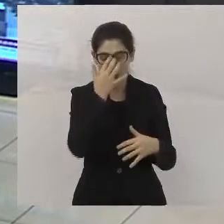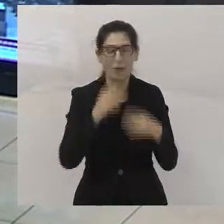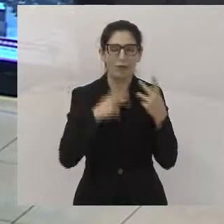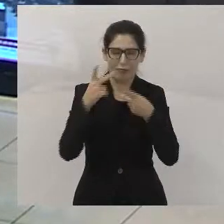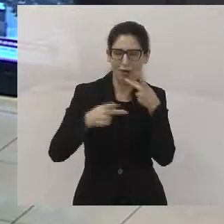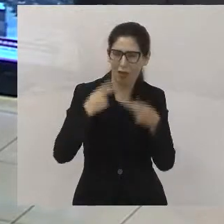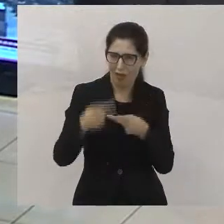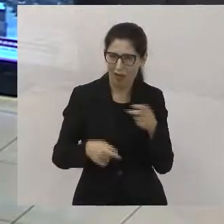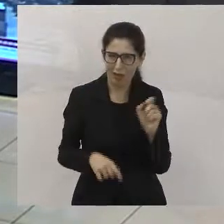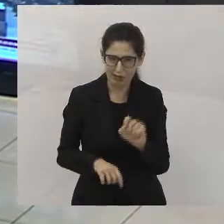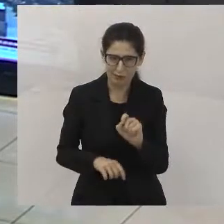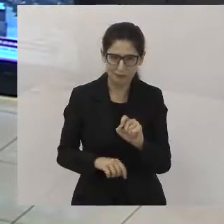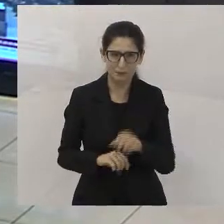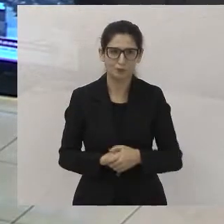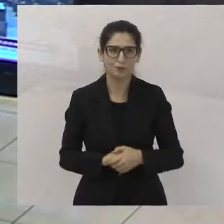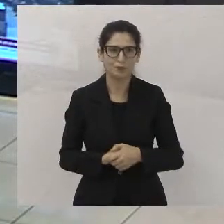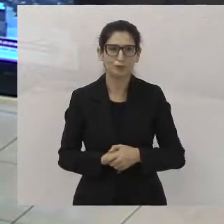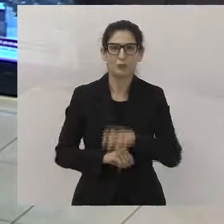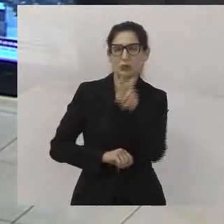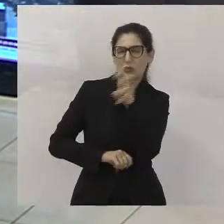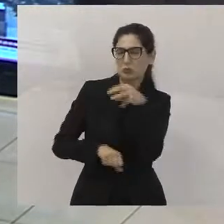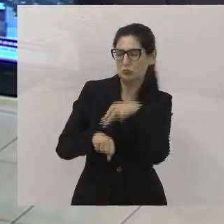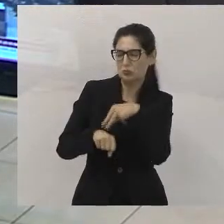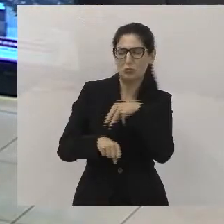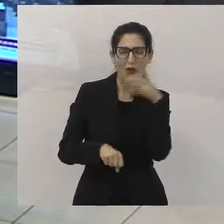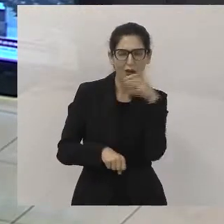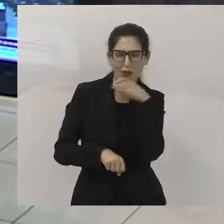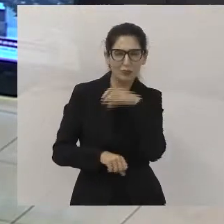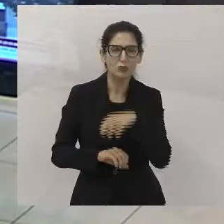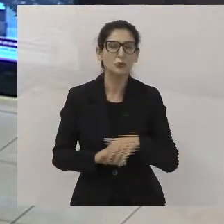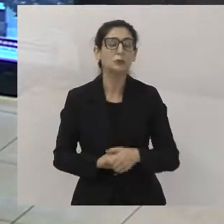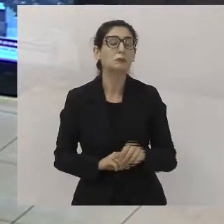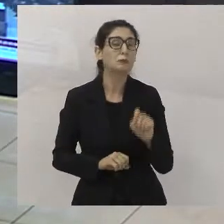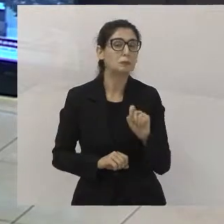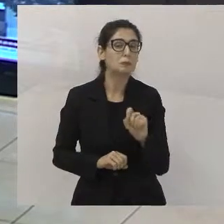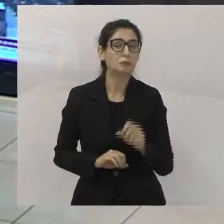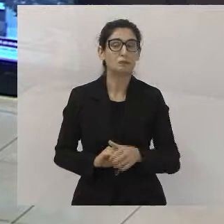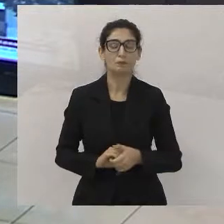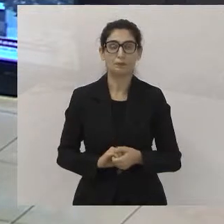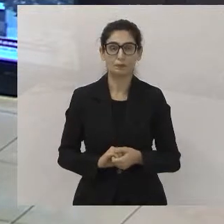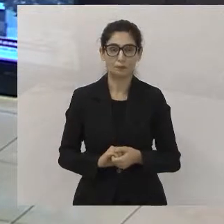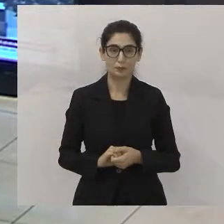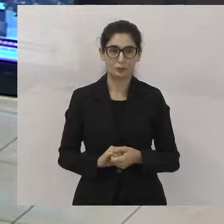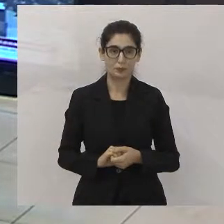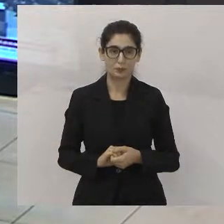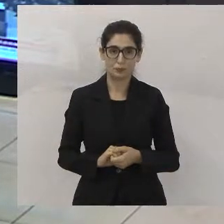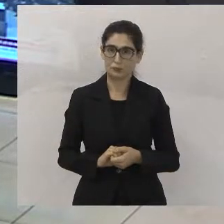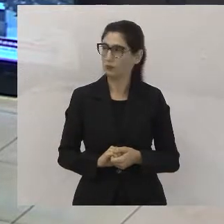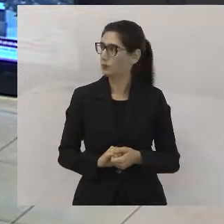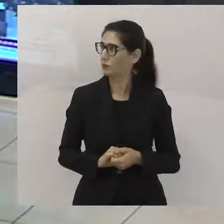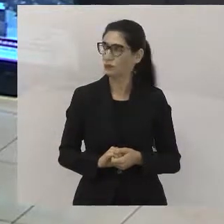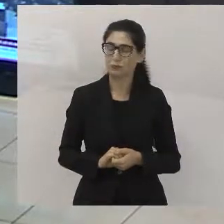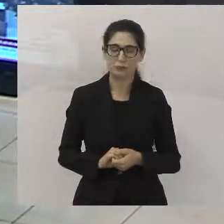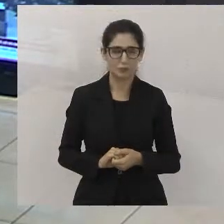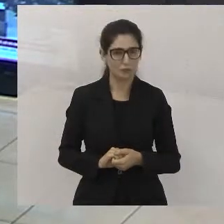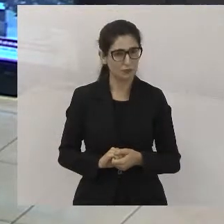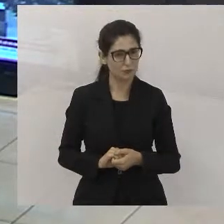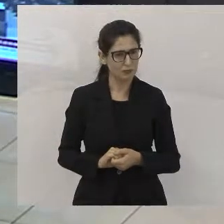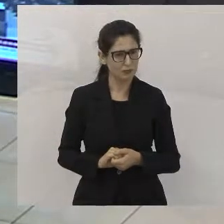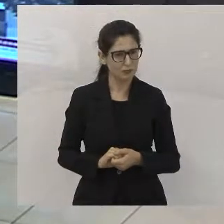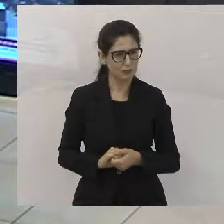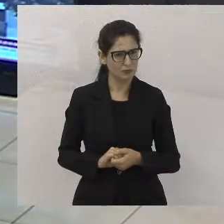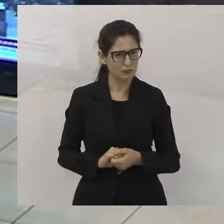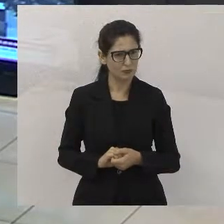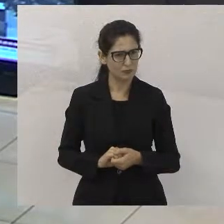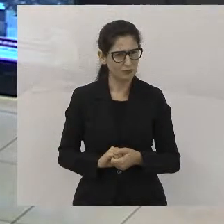um pouquinho assim como outros já falado é eu não vou aqui defender ninguém